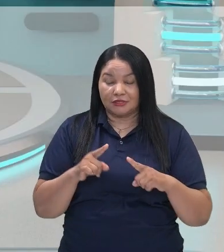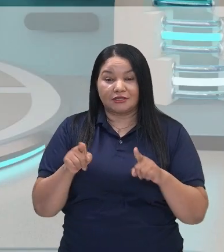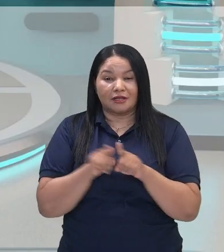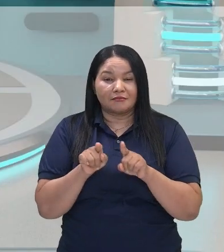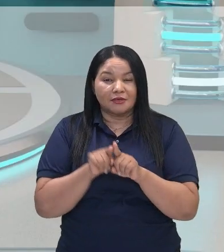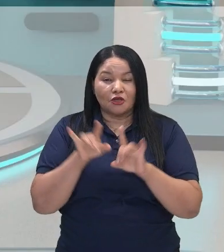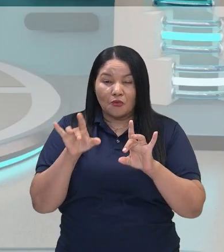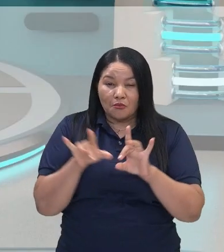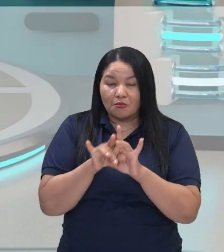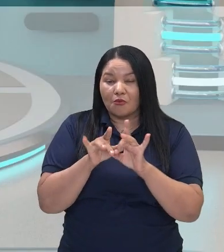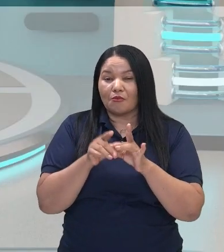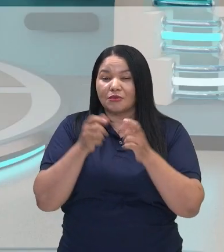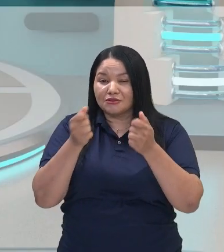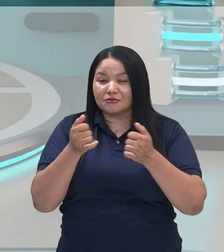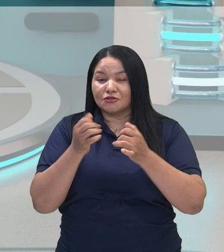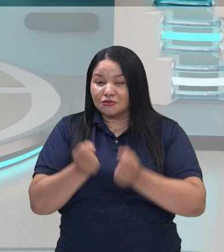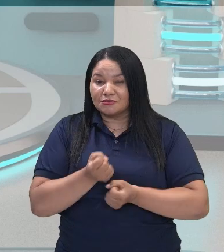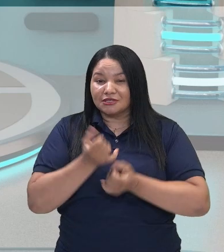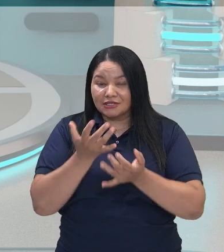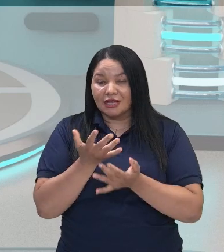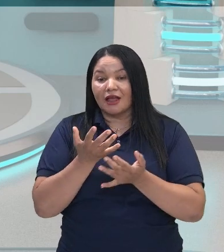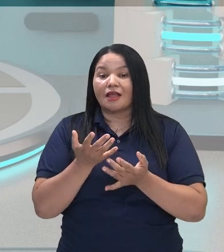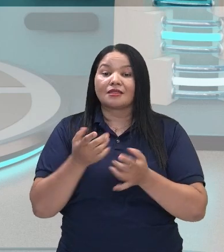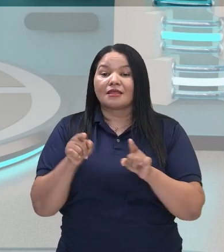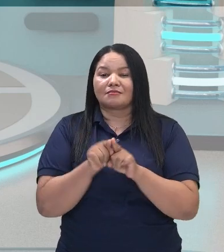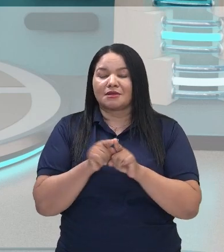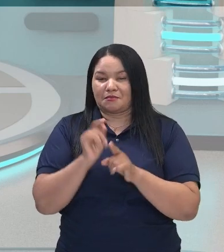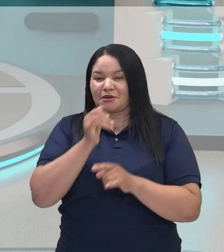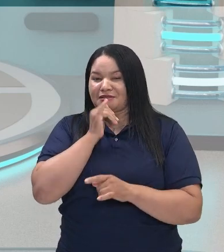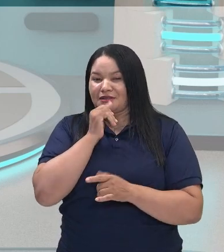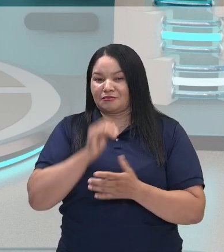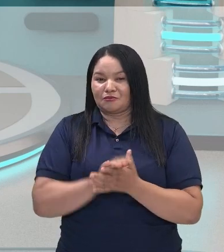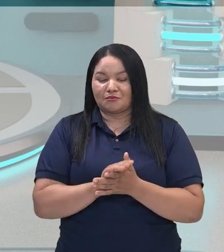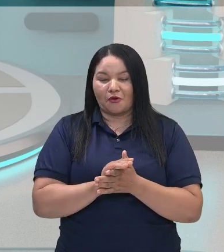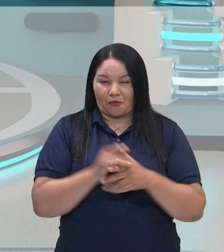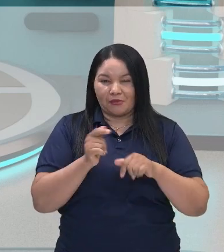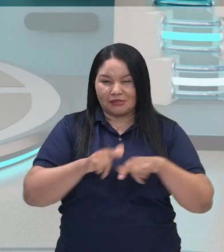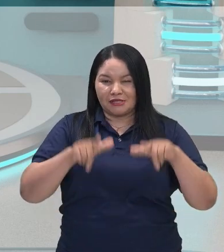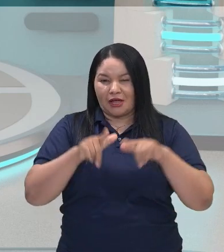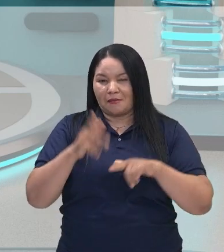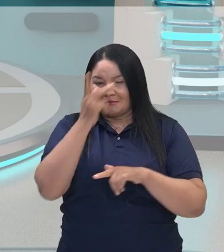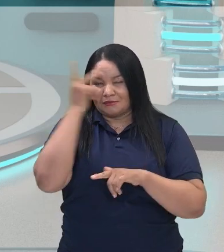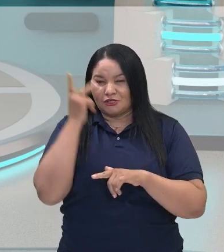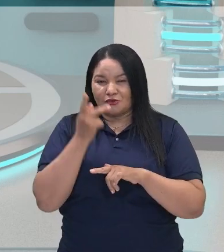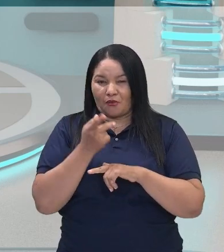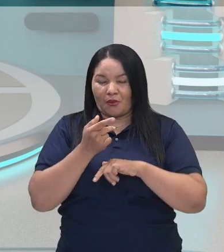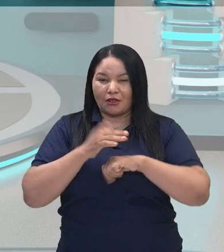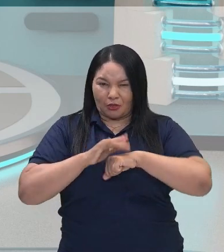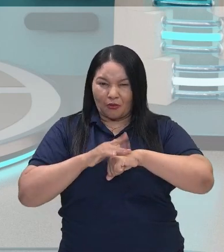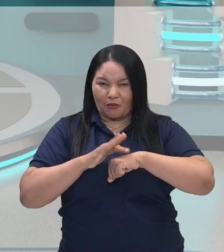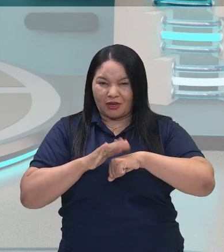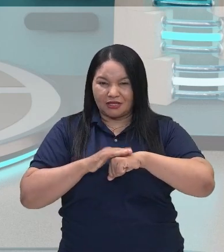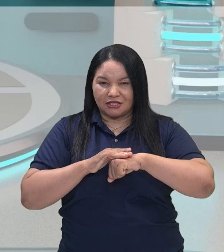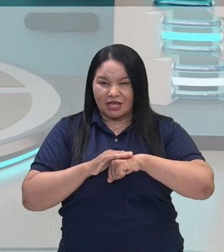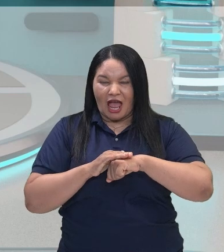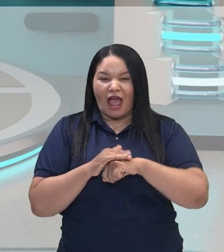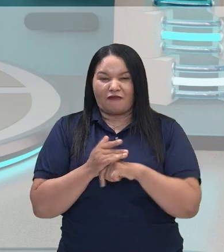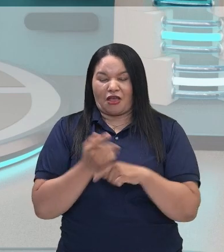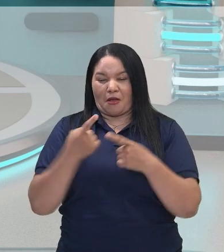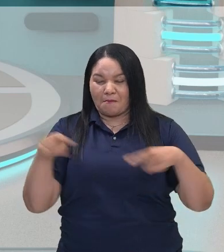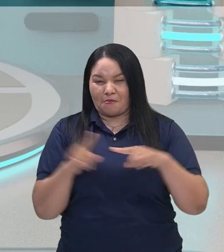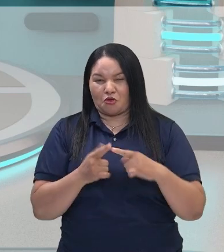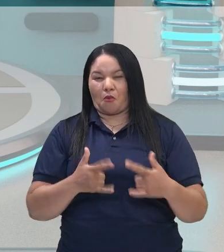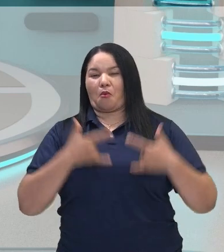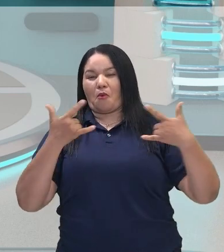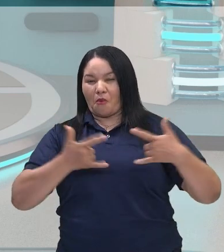vai falar. Ora, vamos dizer, uma cena parece uma pessoa doente, será que vão colocar um rock, alguma coisa? Não,